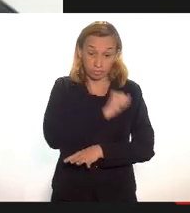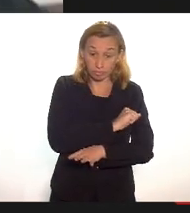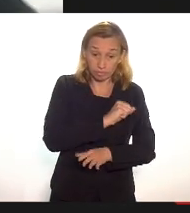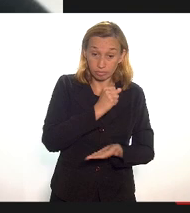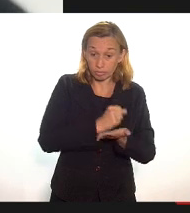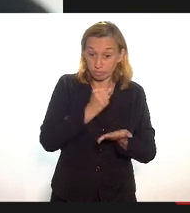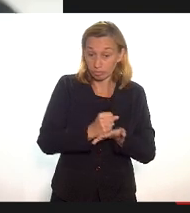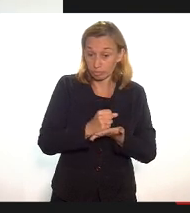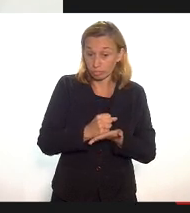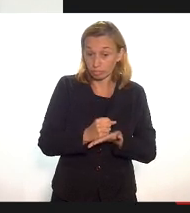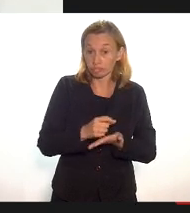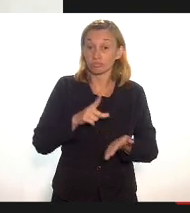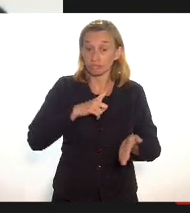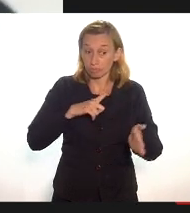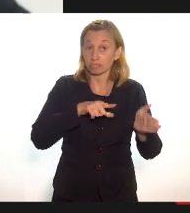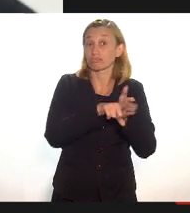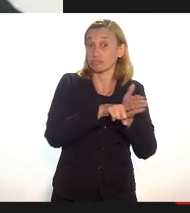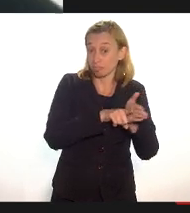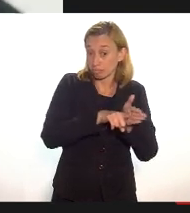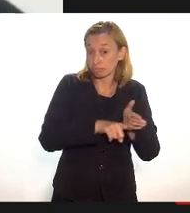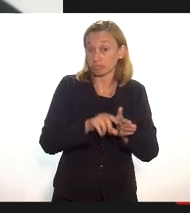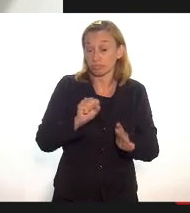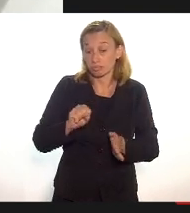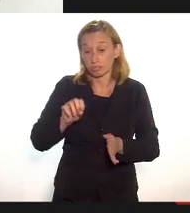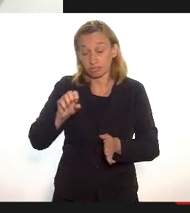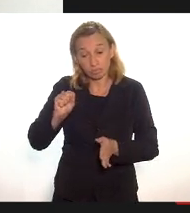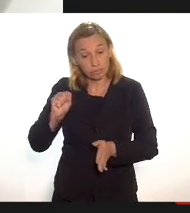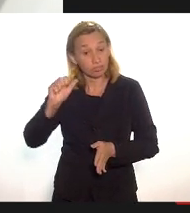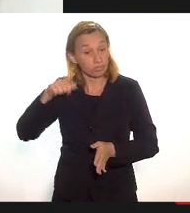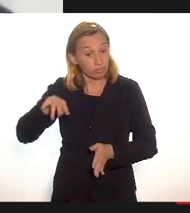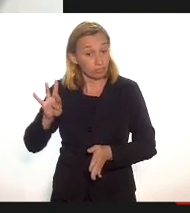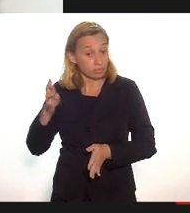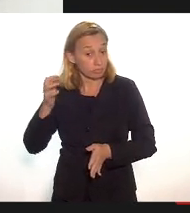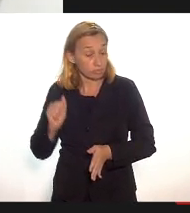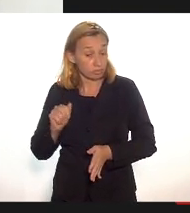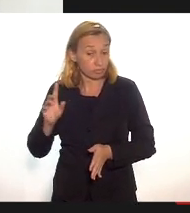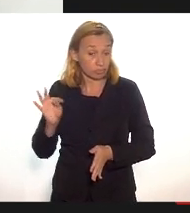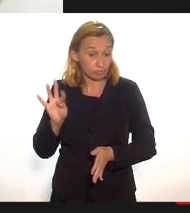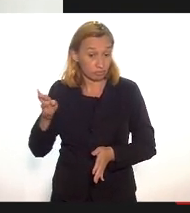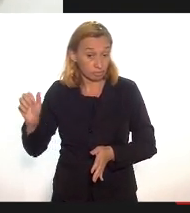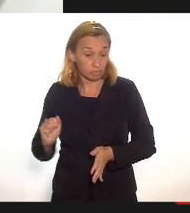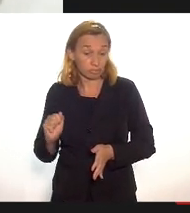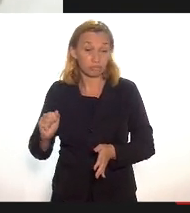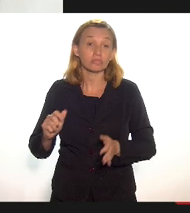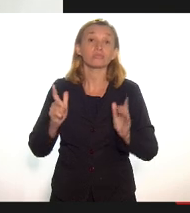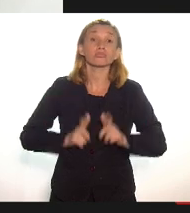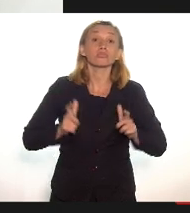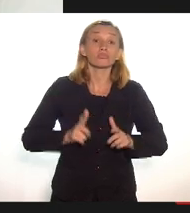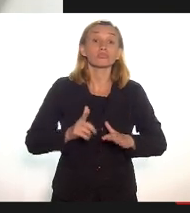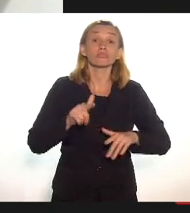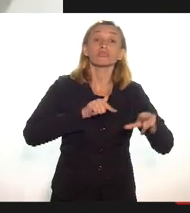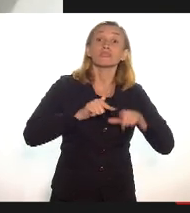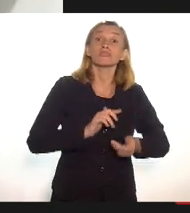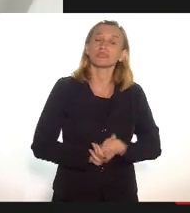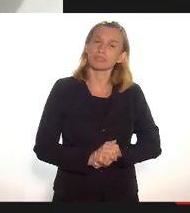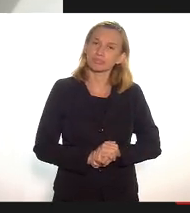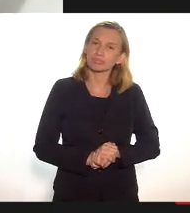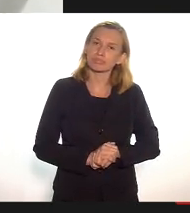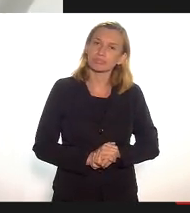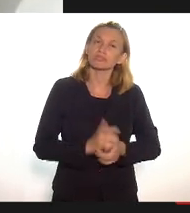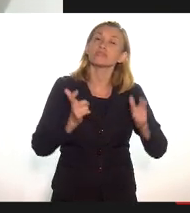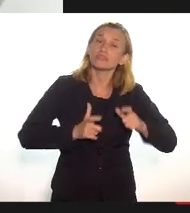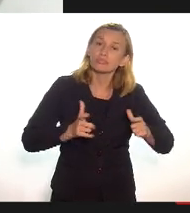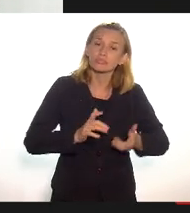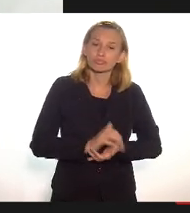ONGs, ONGs até investigadas, Santa Terezinha, não sei quem. Onde estão esses servidores? Onde estão os